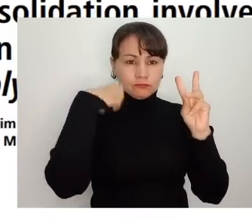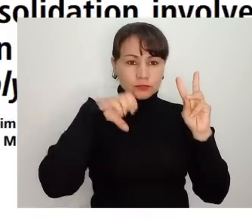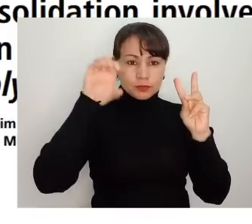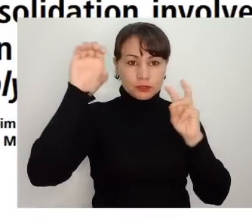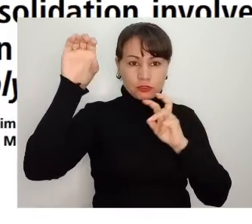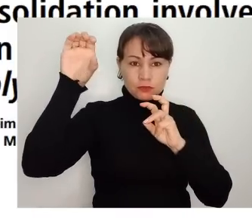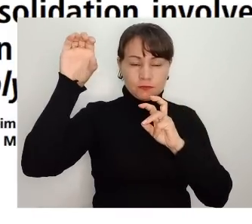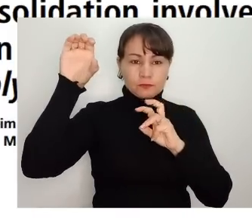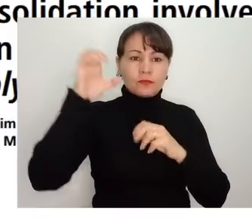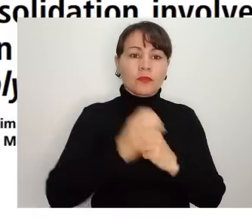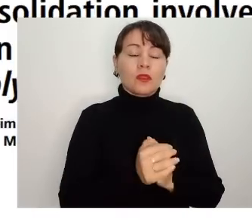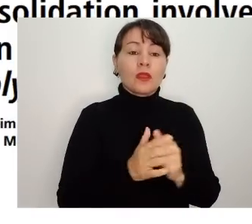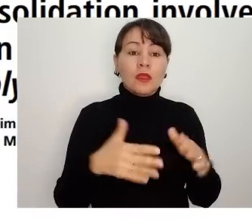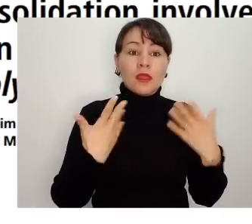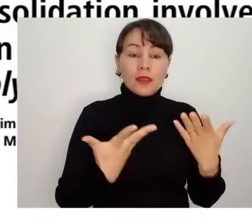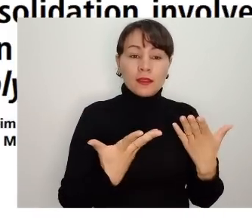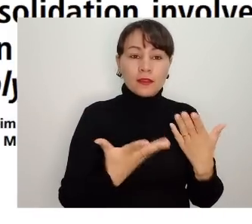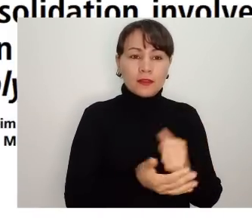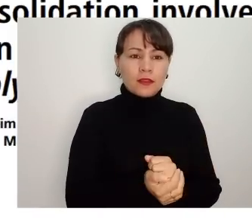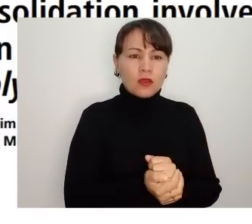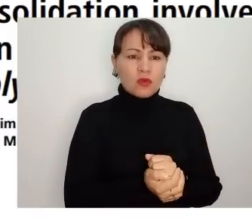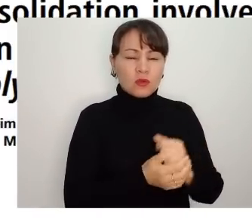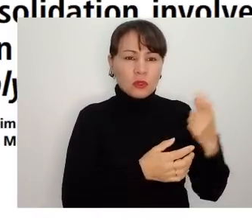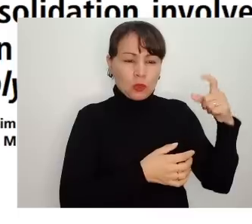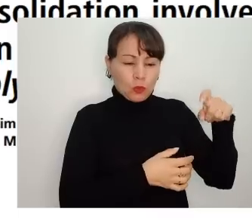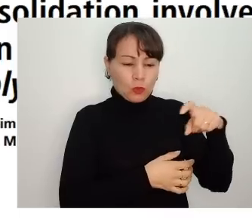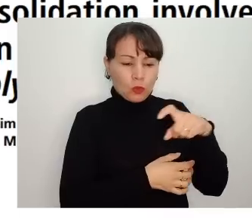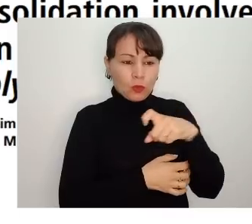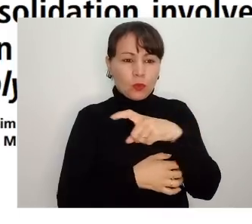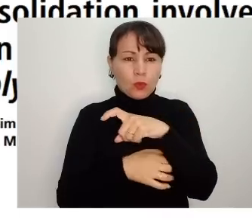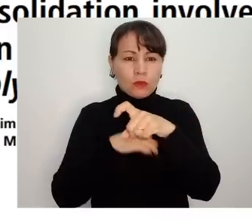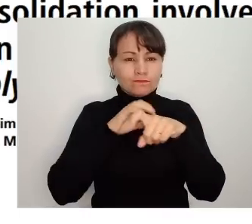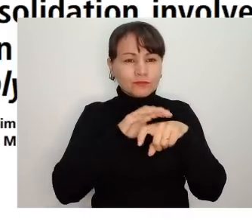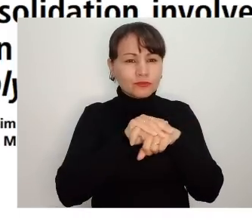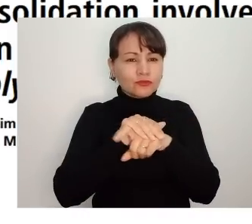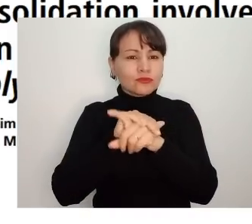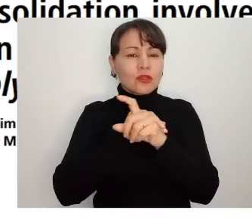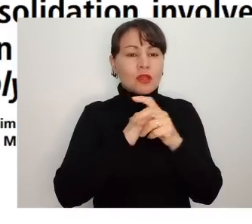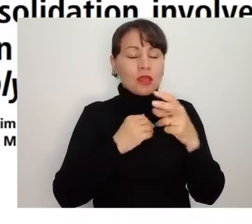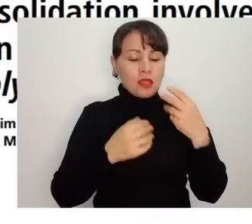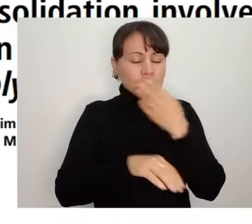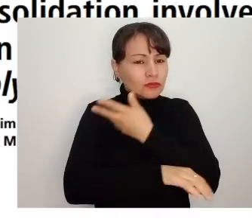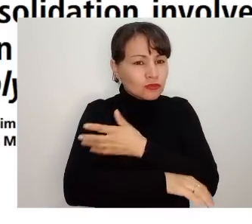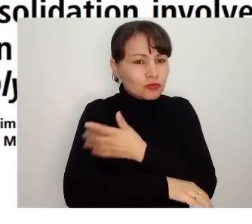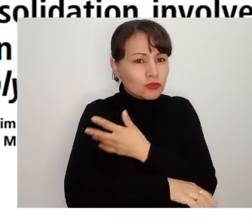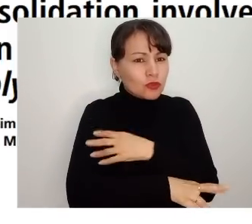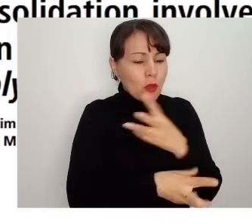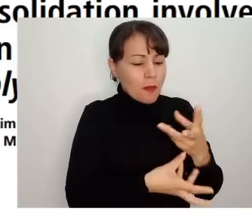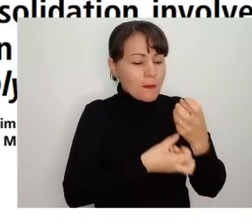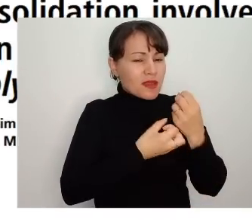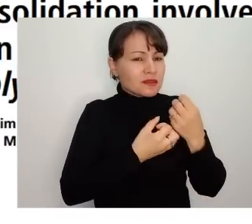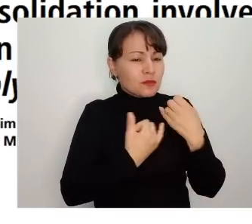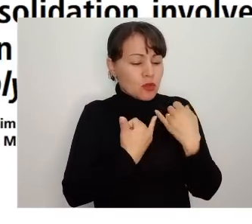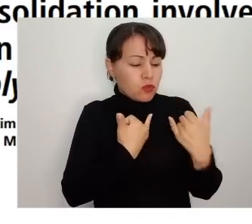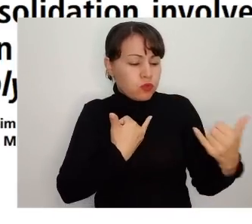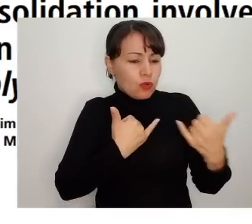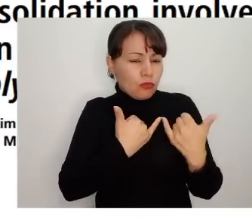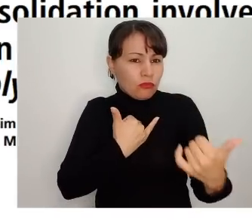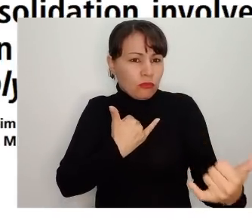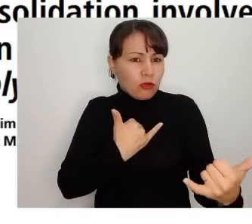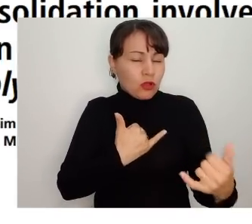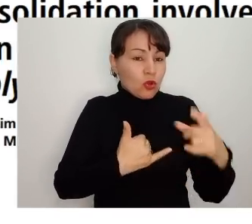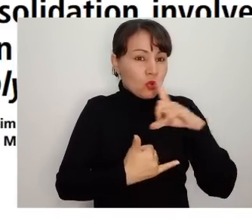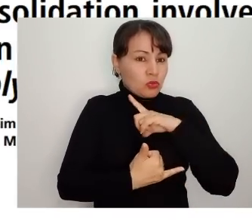esquerda da tela. Então, esse molusco, ele estudou ele para ver a circuitaria